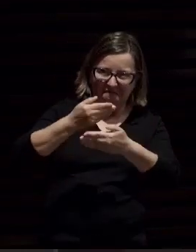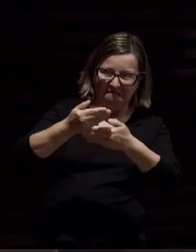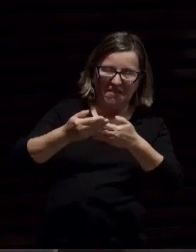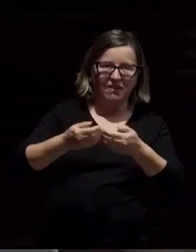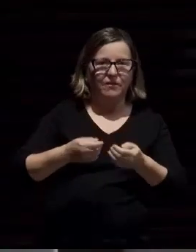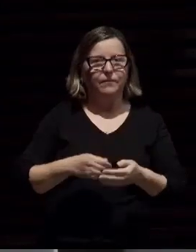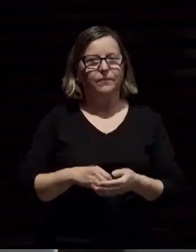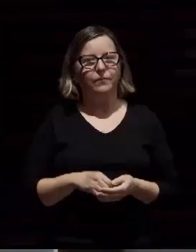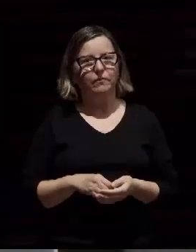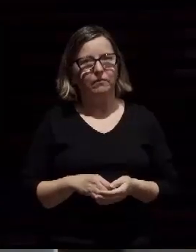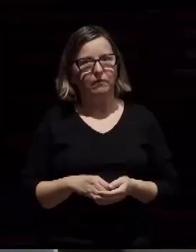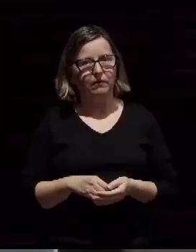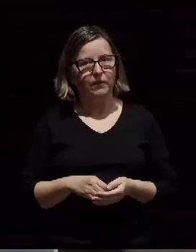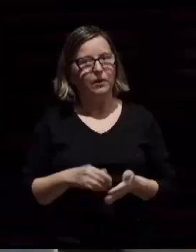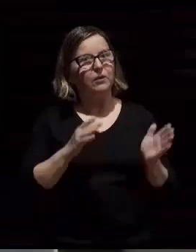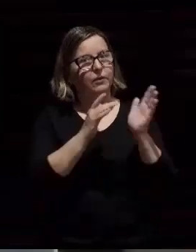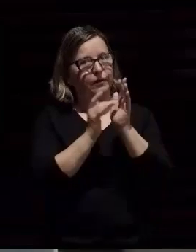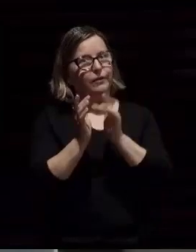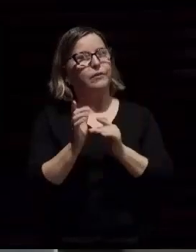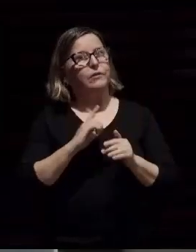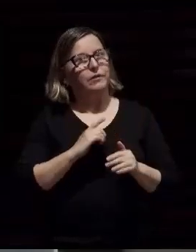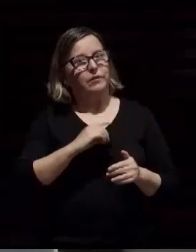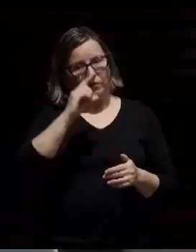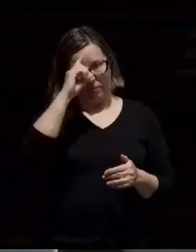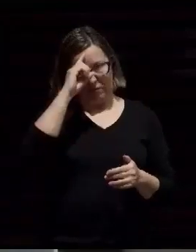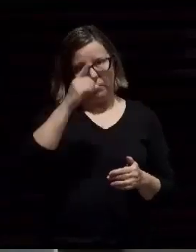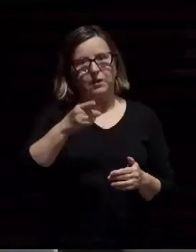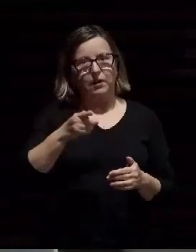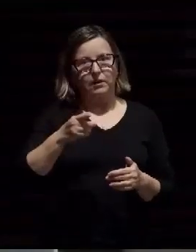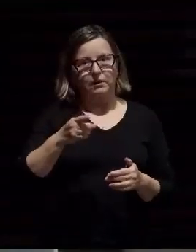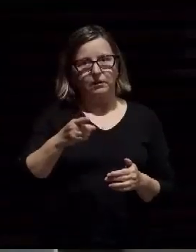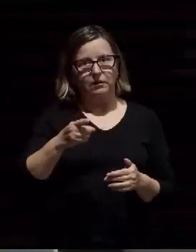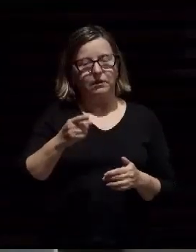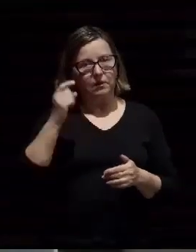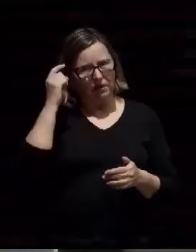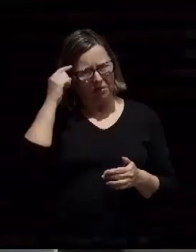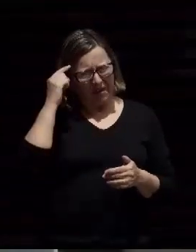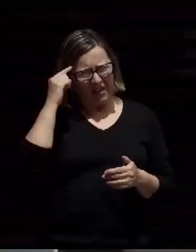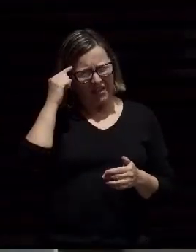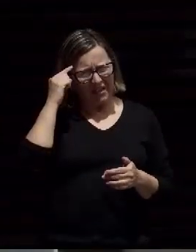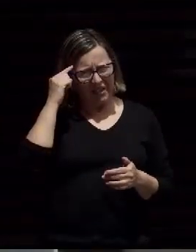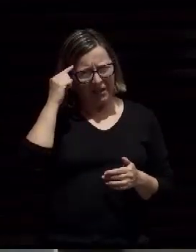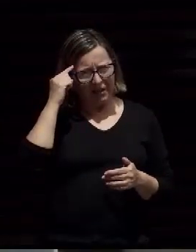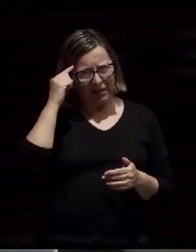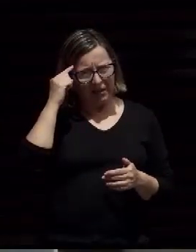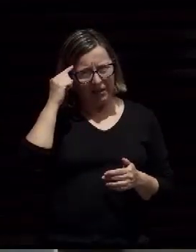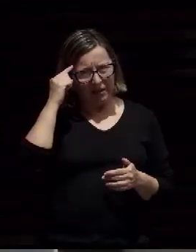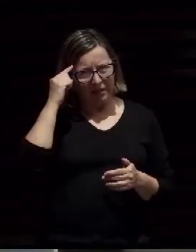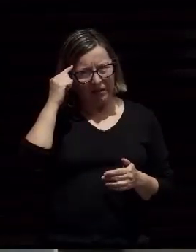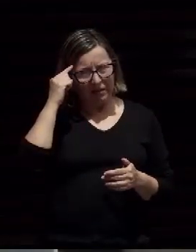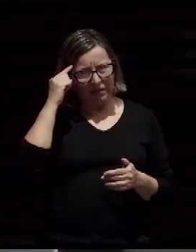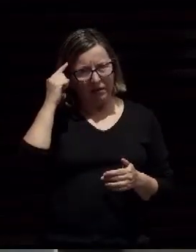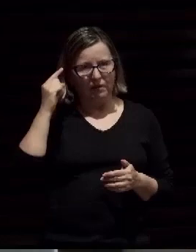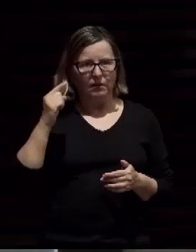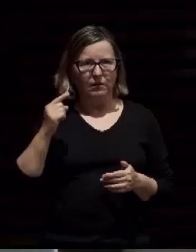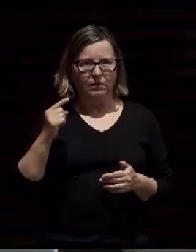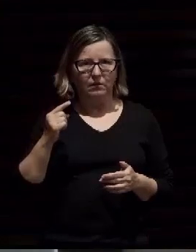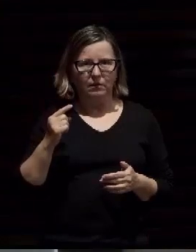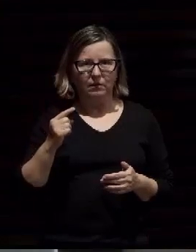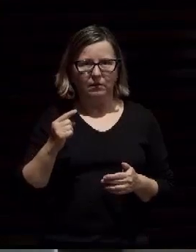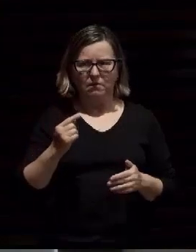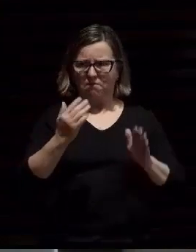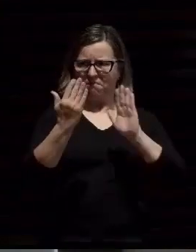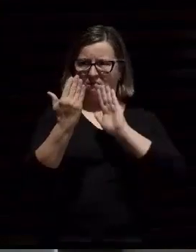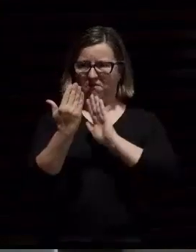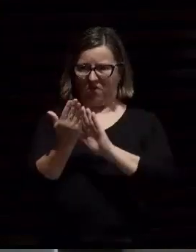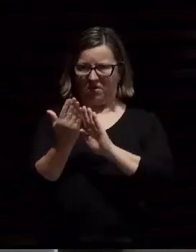esse homem tinha? Misericórdia. Pensa enfrentar toda aquela turma com o poder que